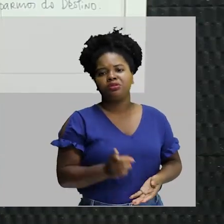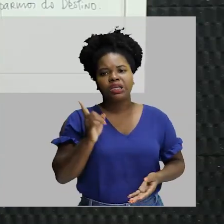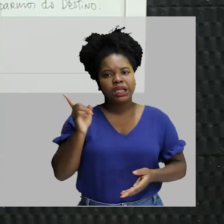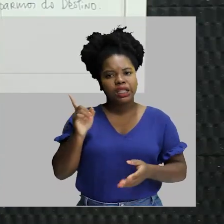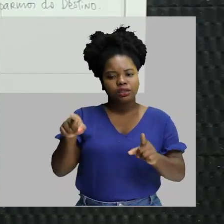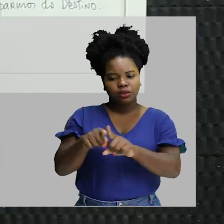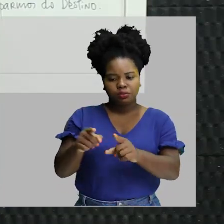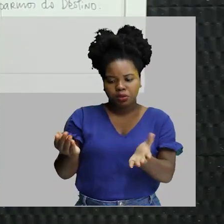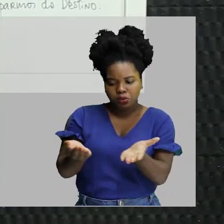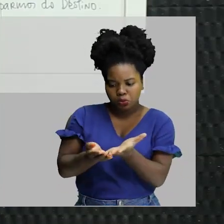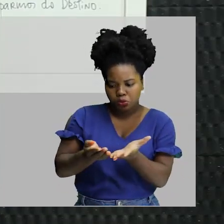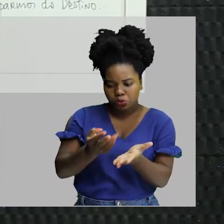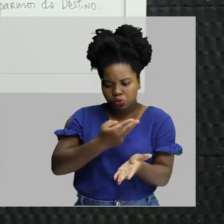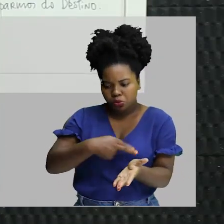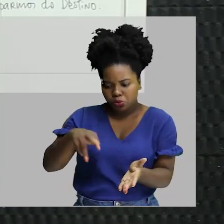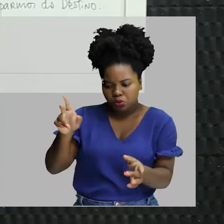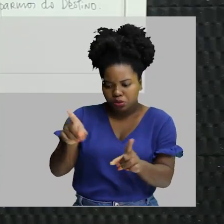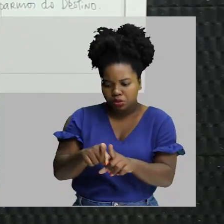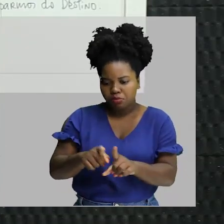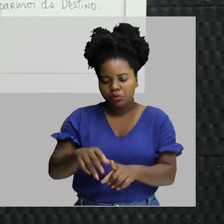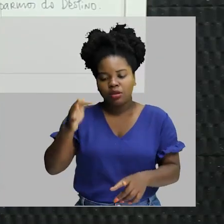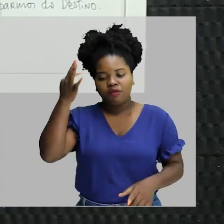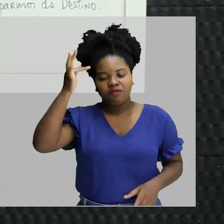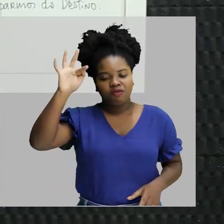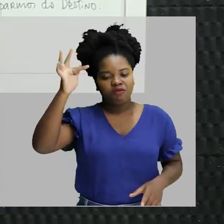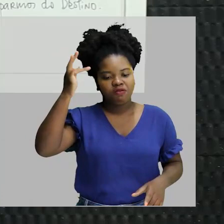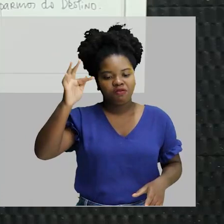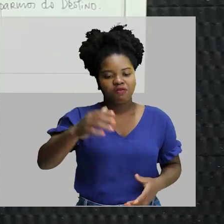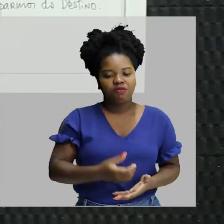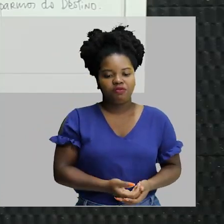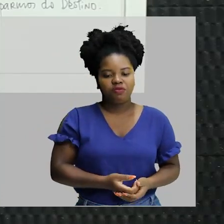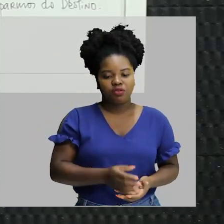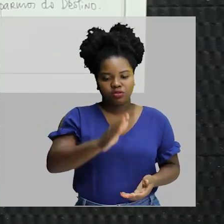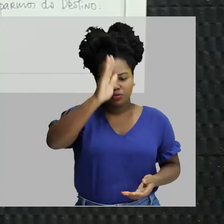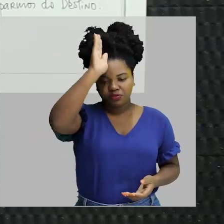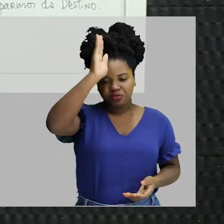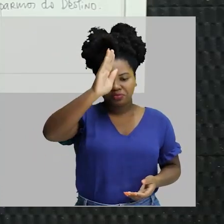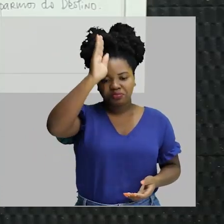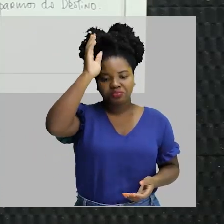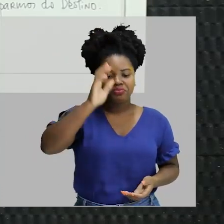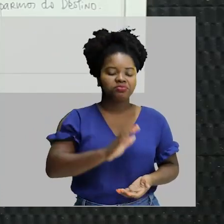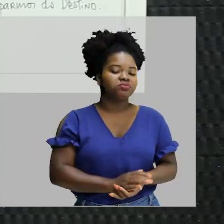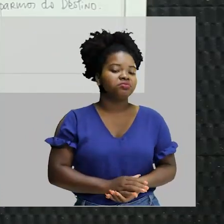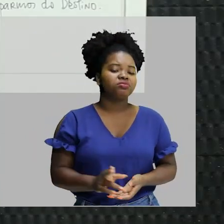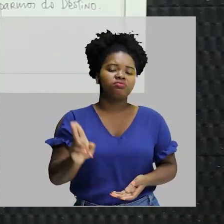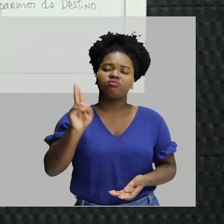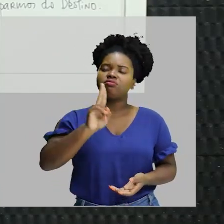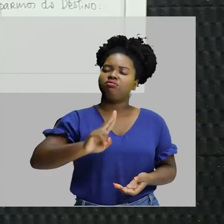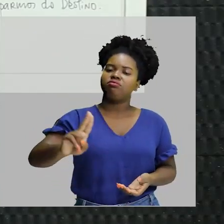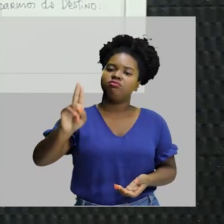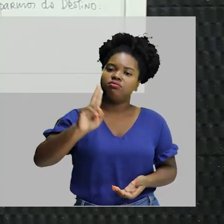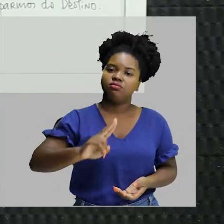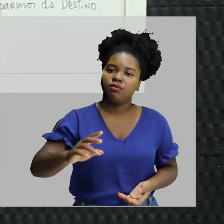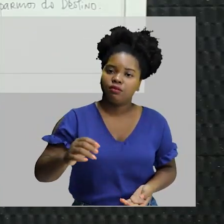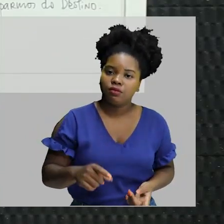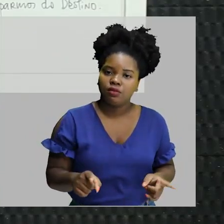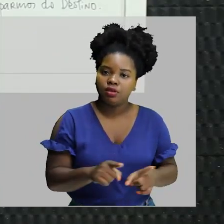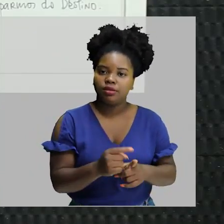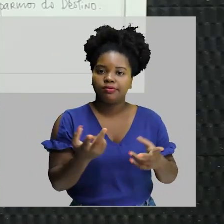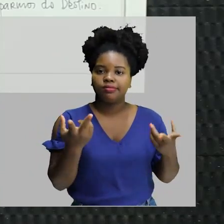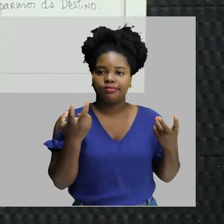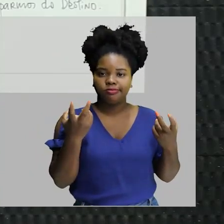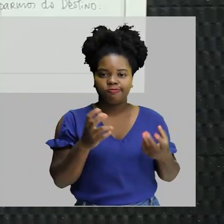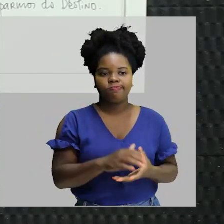cristianismo, ou dentro da própria filosofia romana, isso é muito utilizado, tá? E facilmente